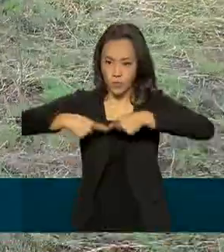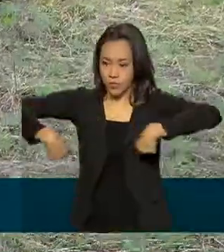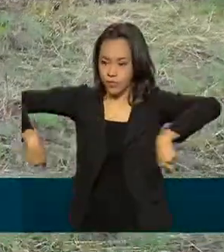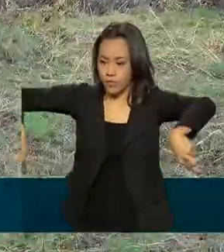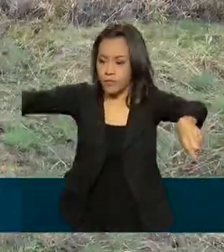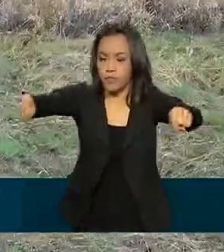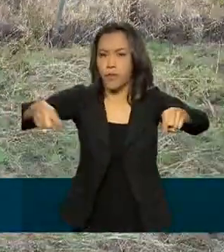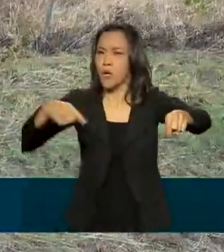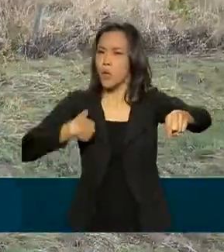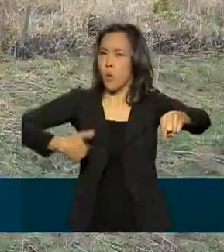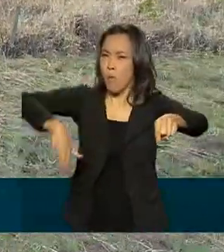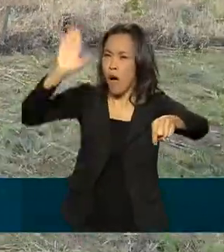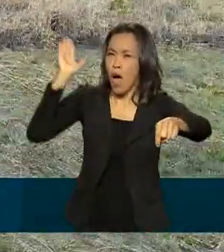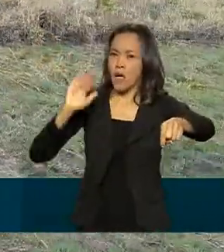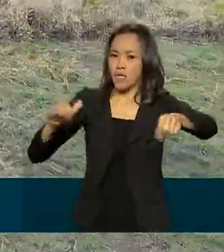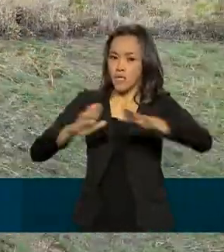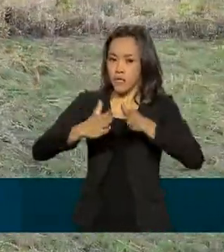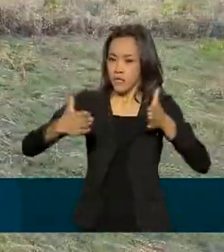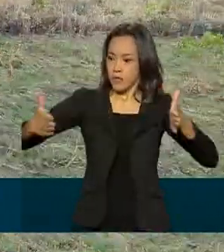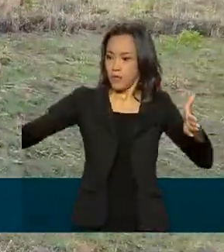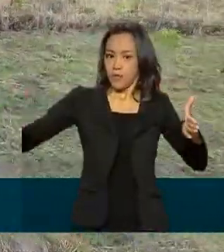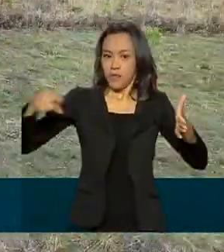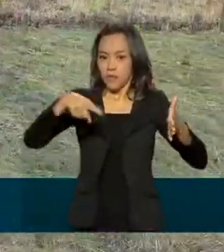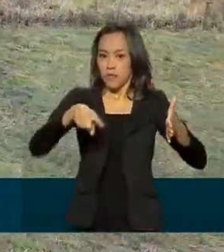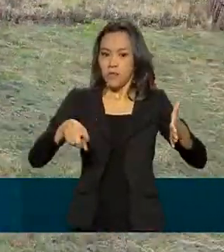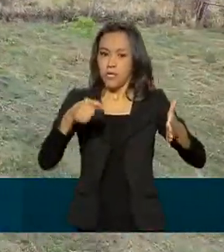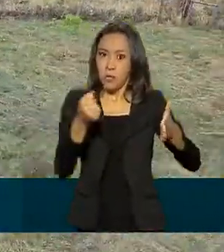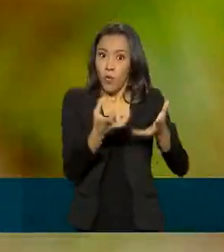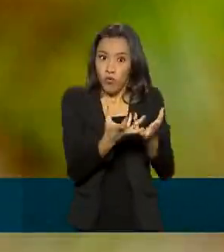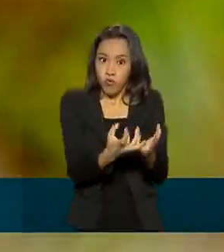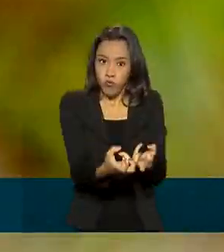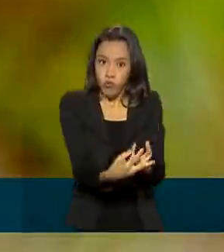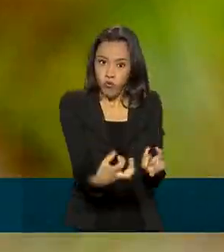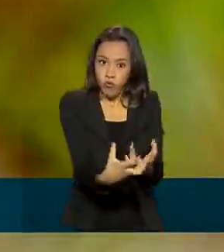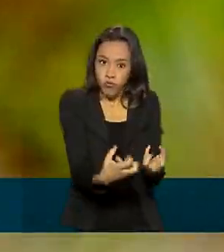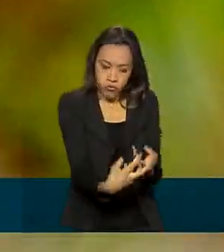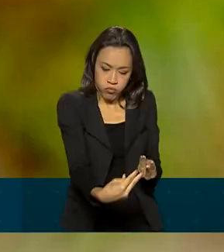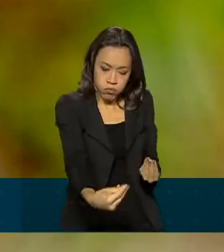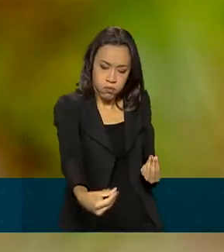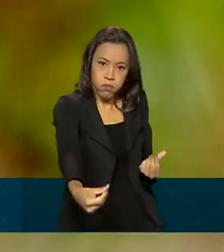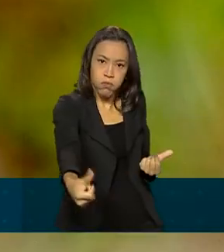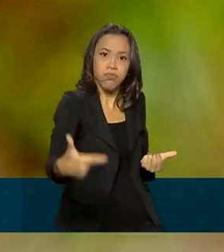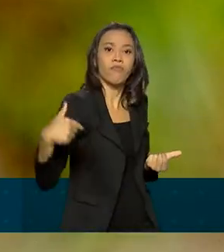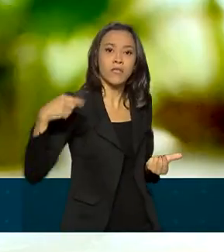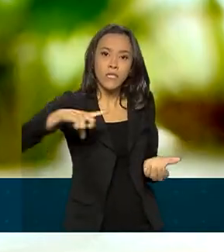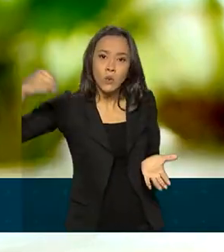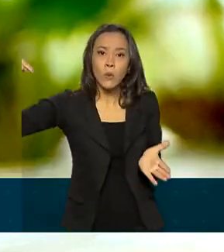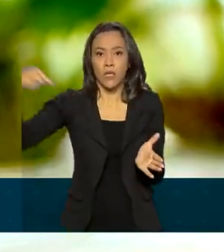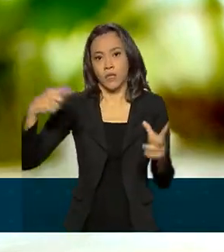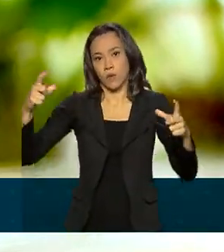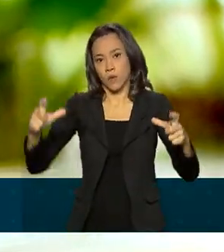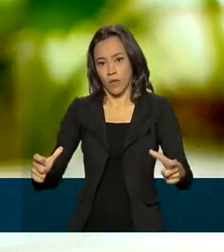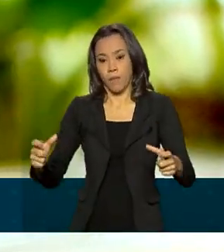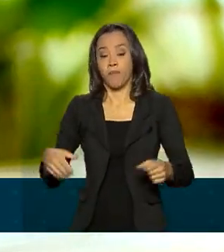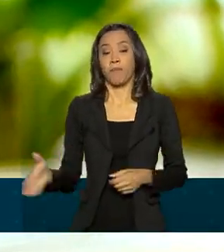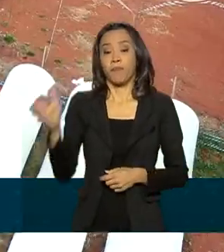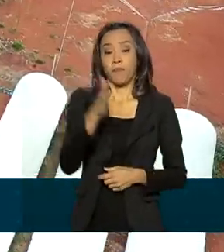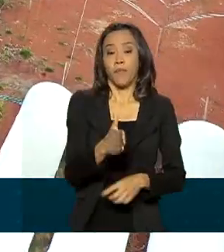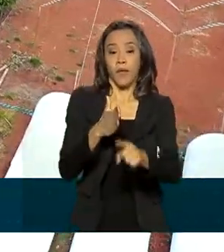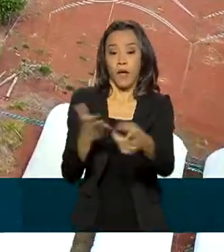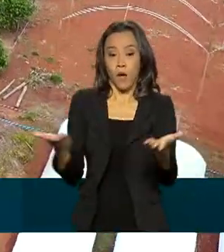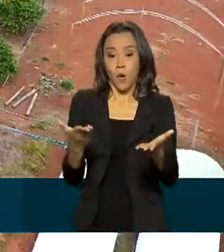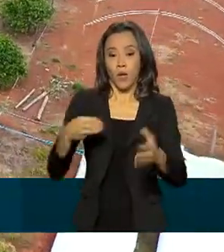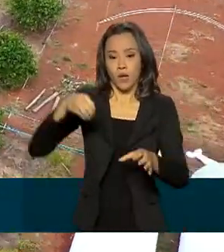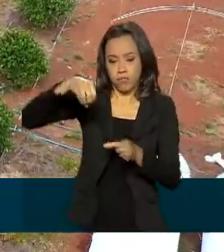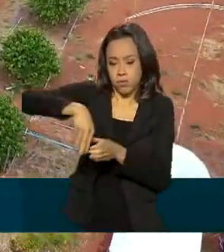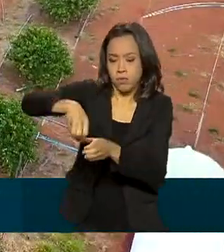com maior quantidade de solos descobertos e erosões acentuadas algumas das tecnologias implementadas são o plantio direto